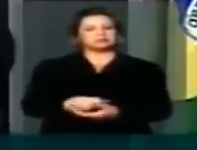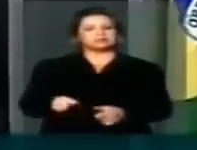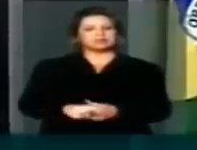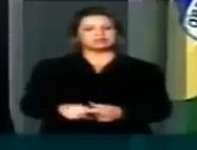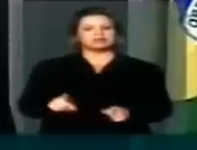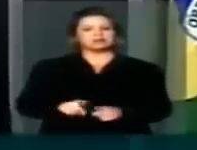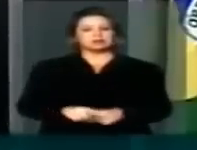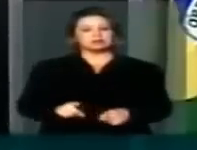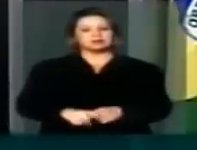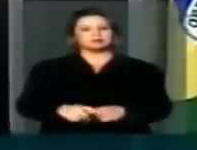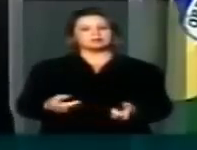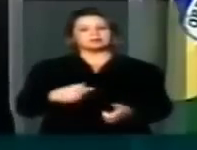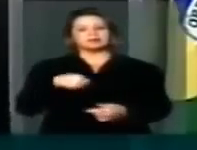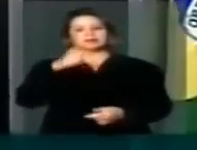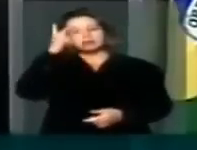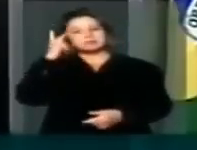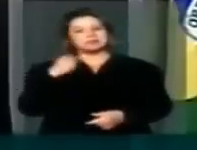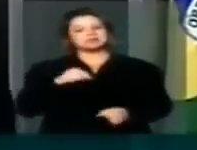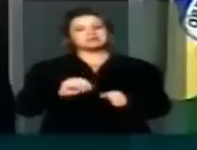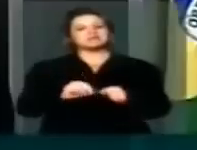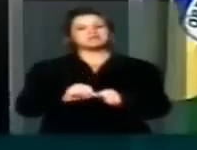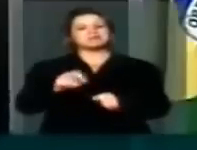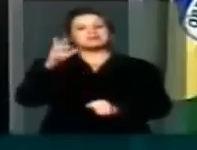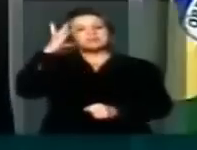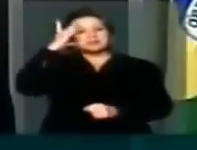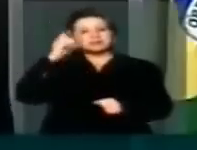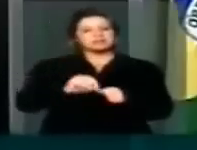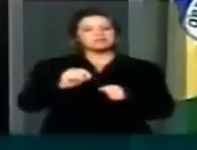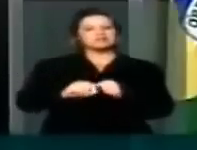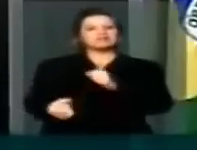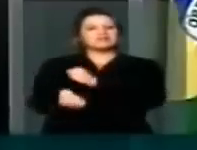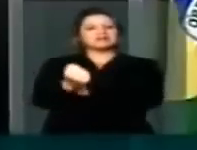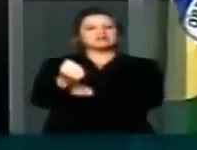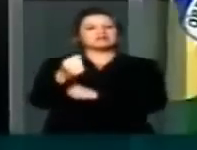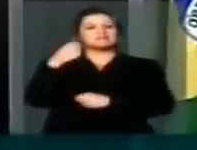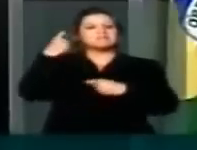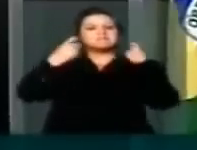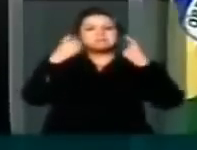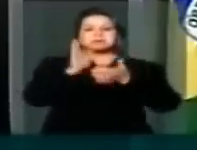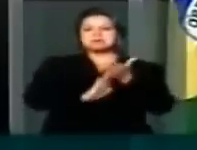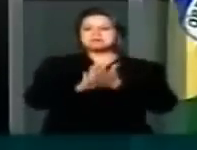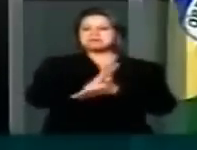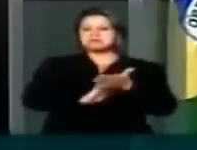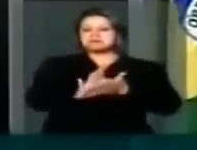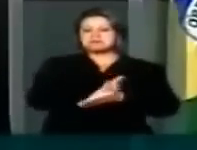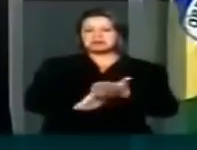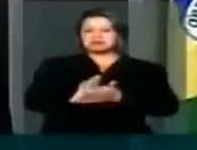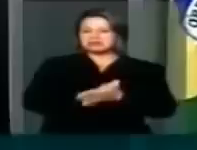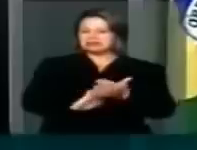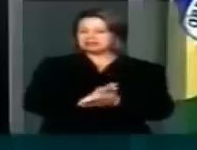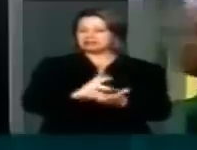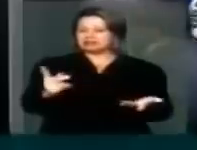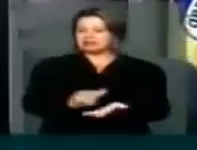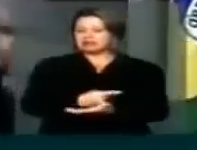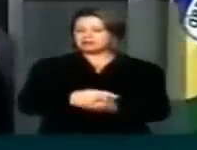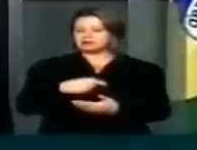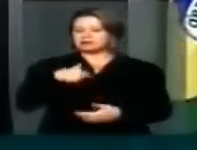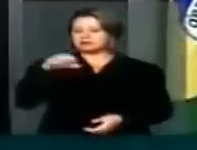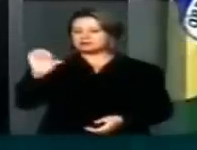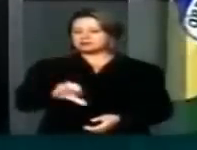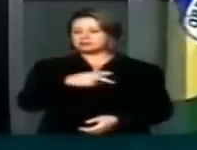tem de troco é uma banana da presidente Dilma. A presidente Dilma é a maior golpista da história recente do